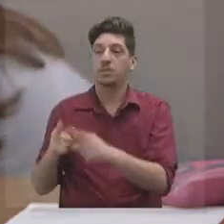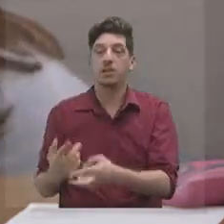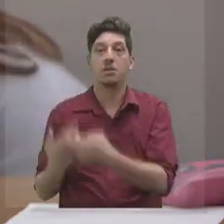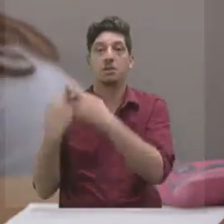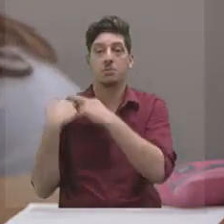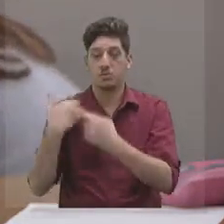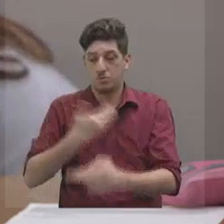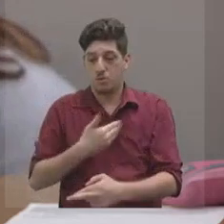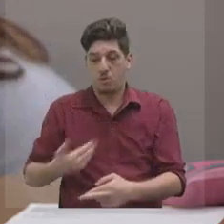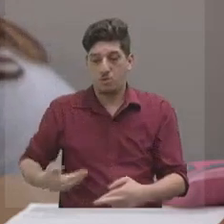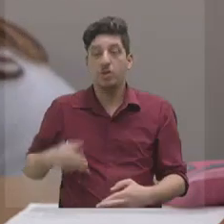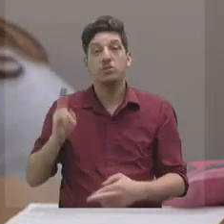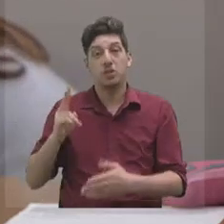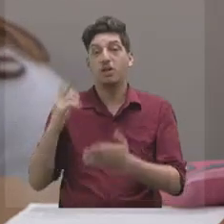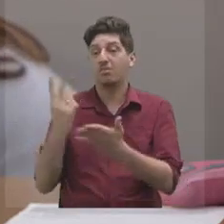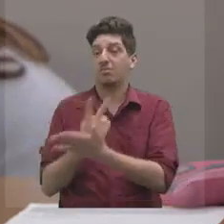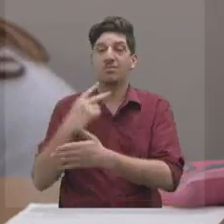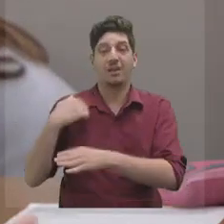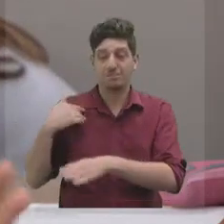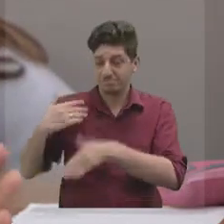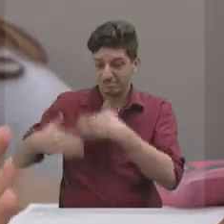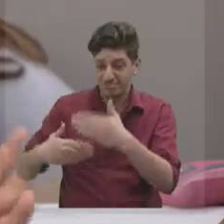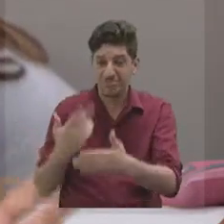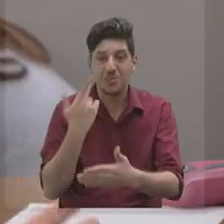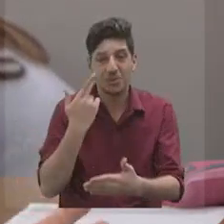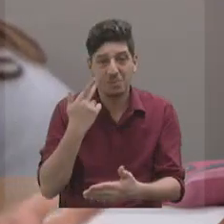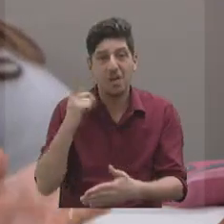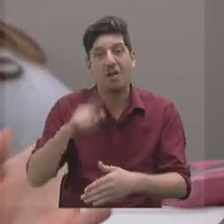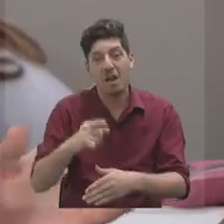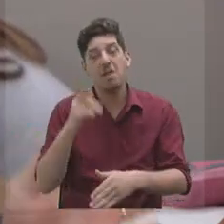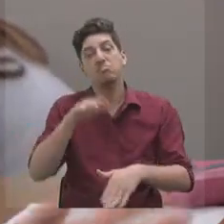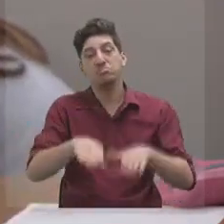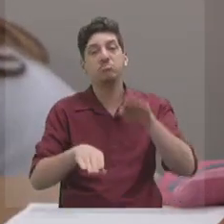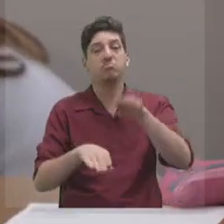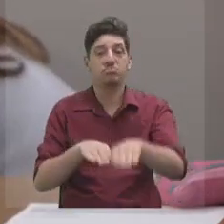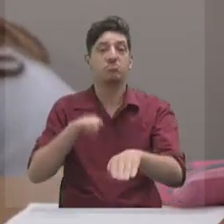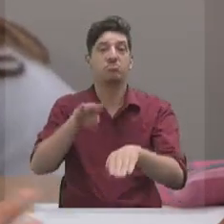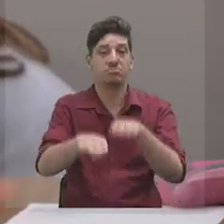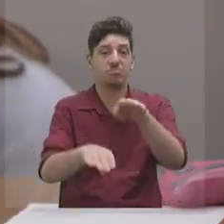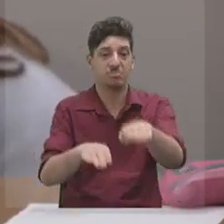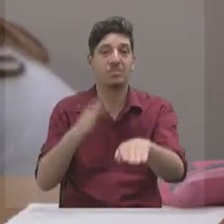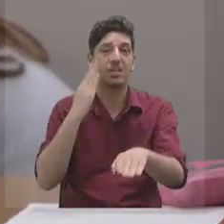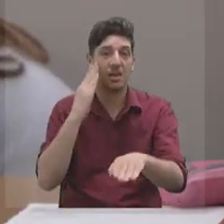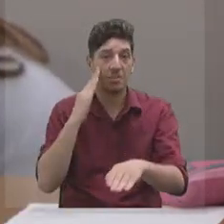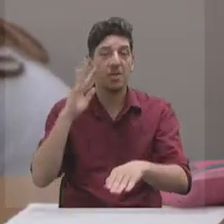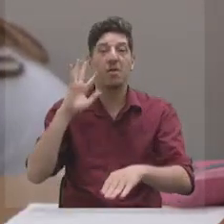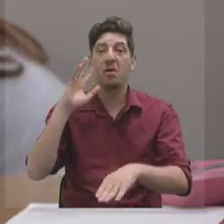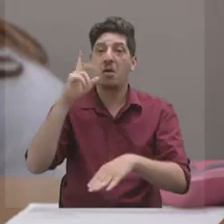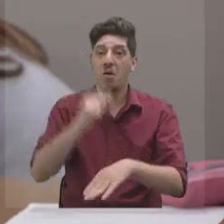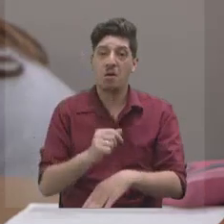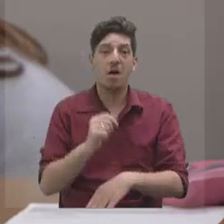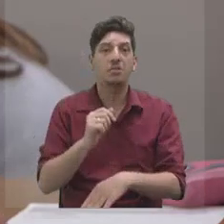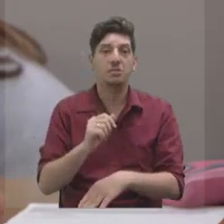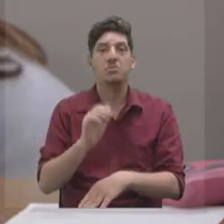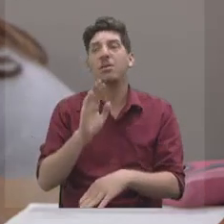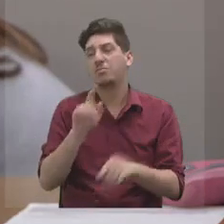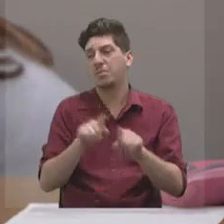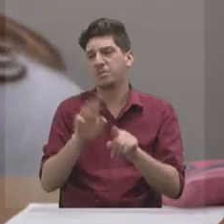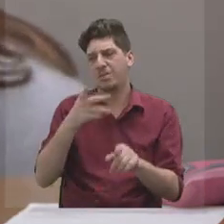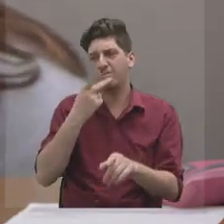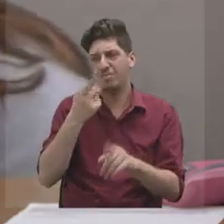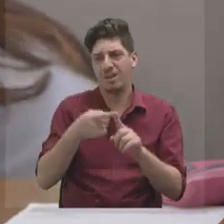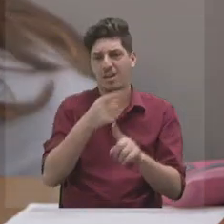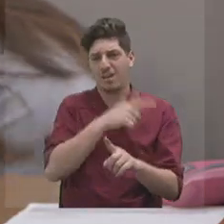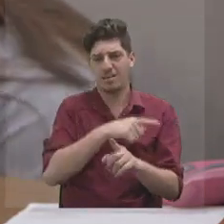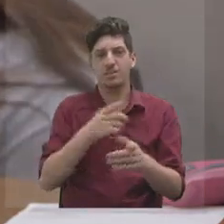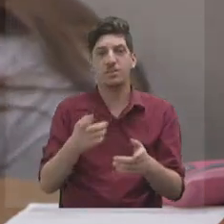gente já vem fazendo né então é a gente é um passo natural eu creio que os Estados Unidos mencionava também aqui mais cedo é um dos Estados Unidos que tem